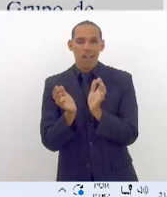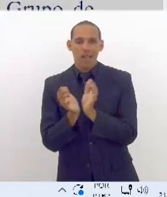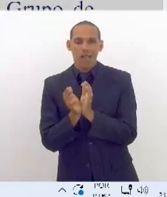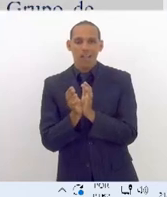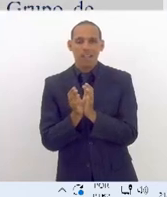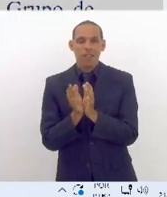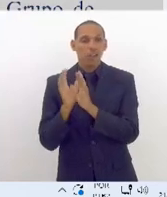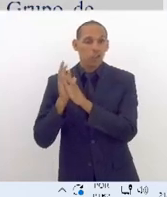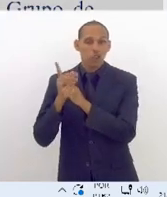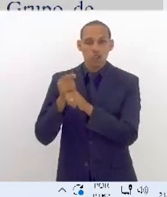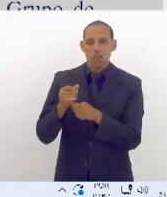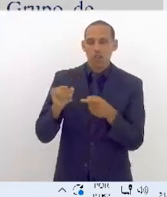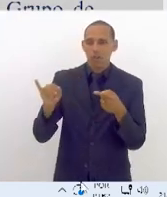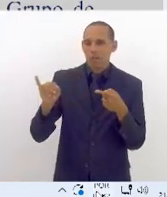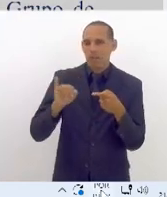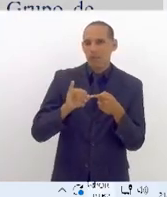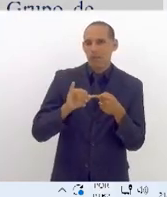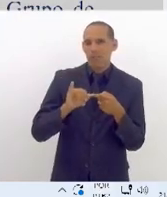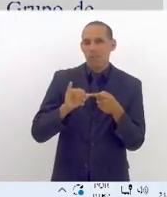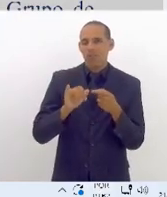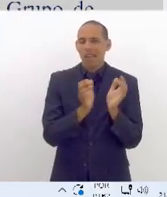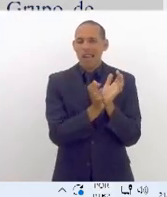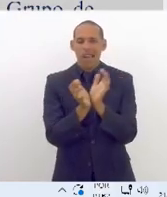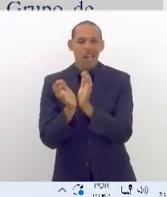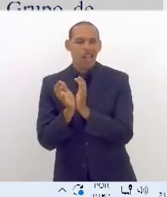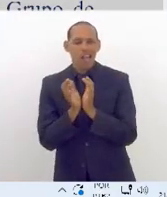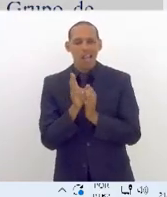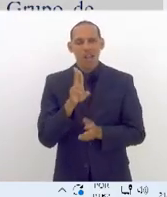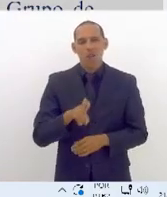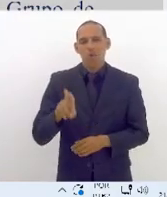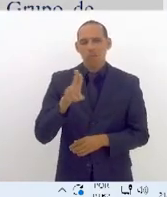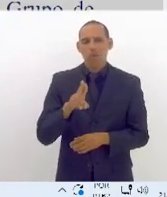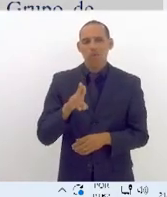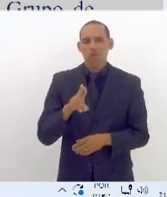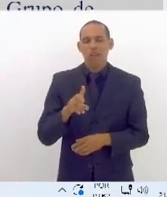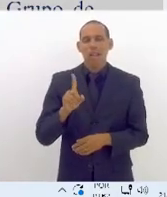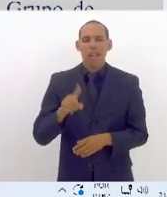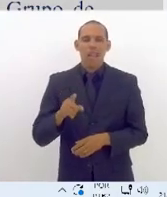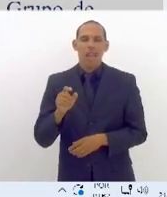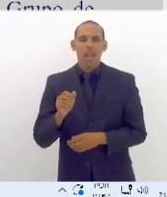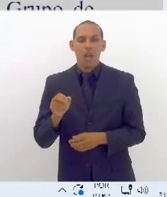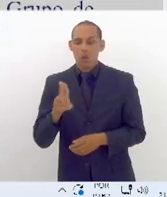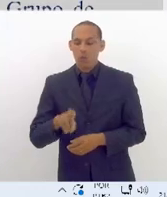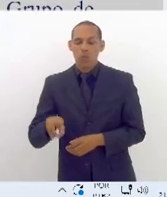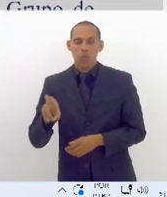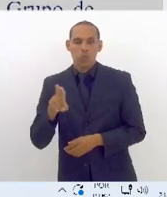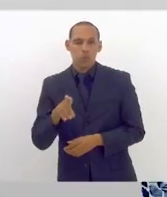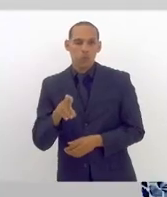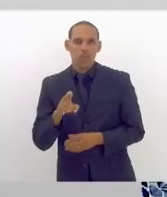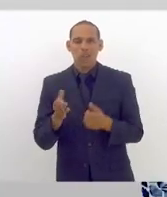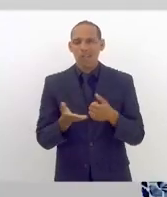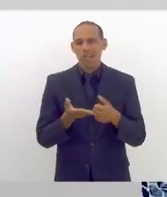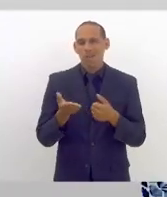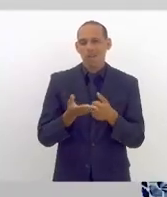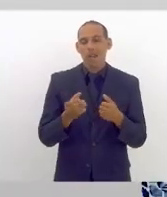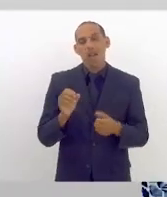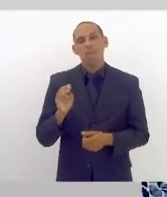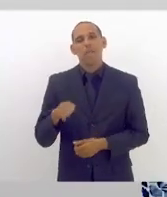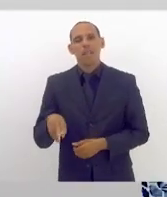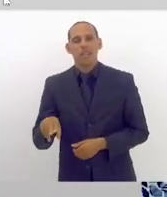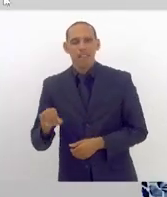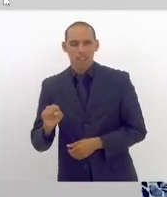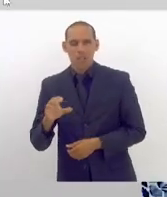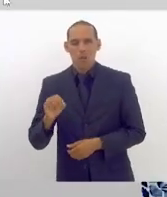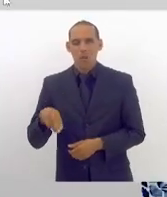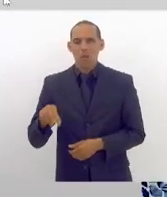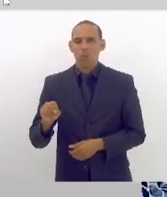né por categoria de uso ou seja consumo bens de intermediários bens de consumo e bens de Capital opa